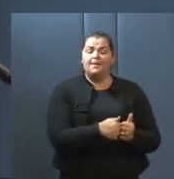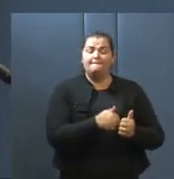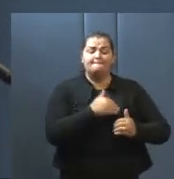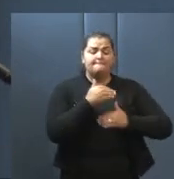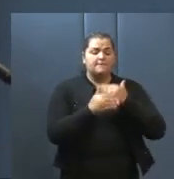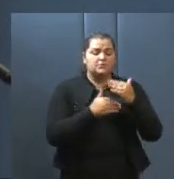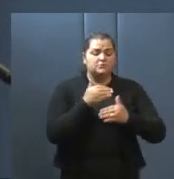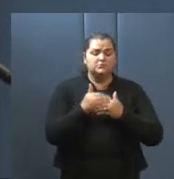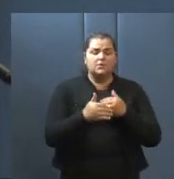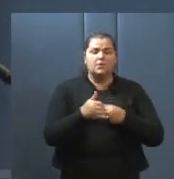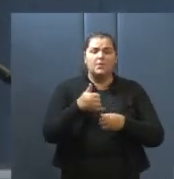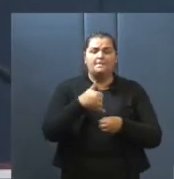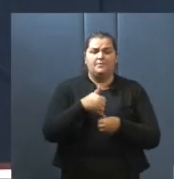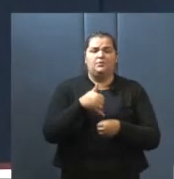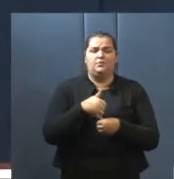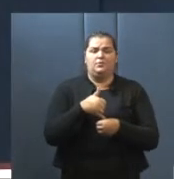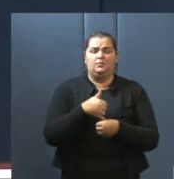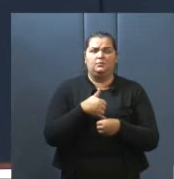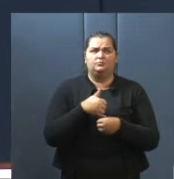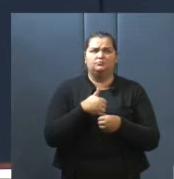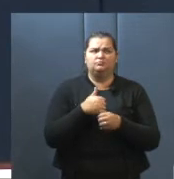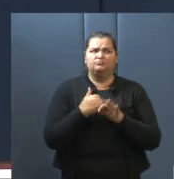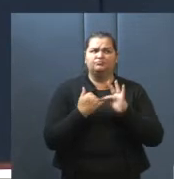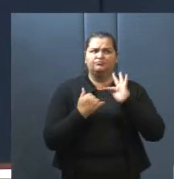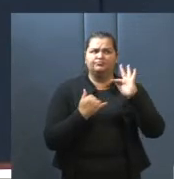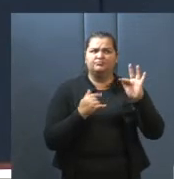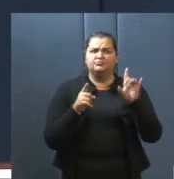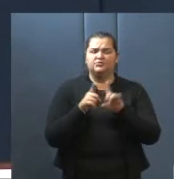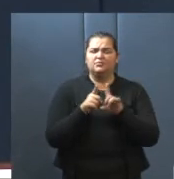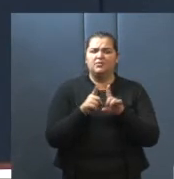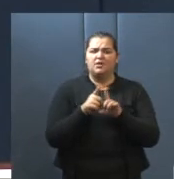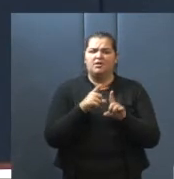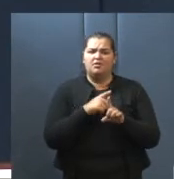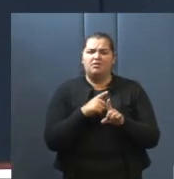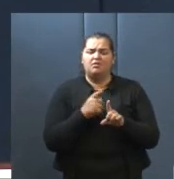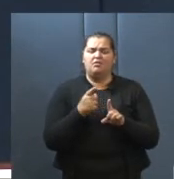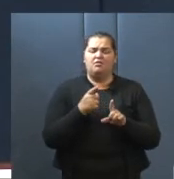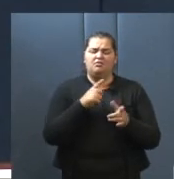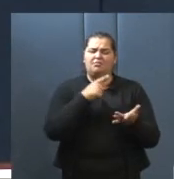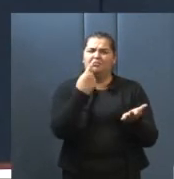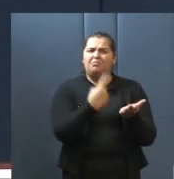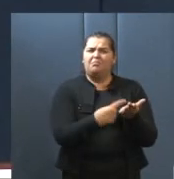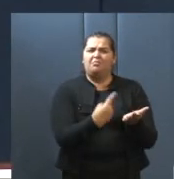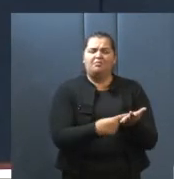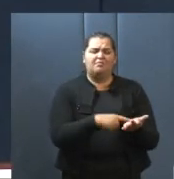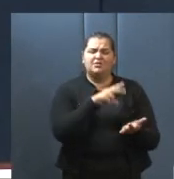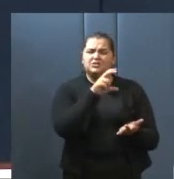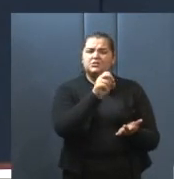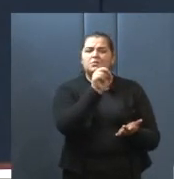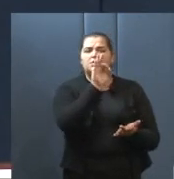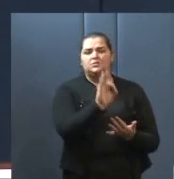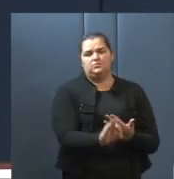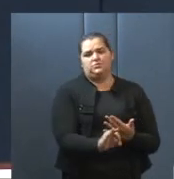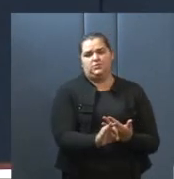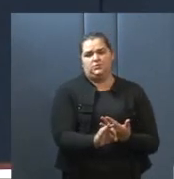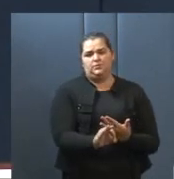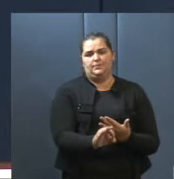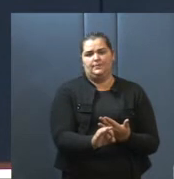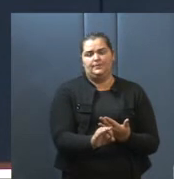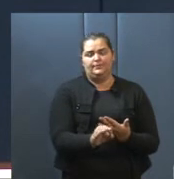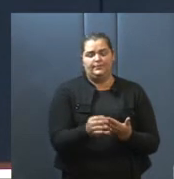de petróleo futura da Venezuela está comprometida em 50%,